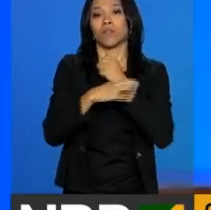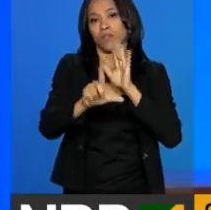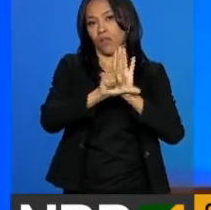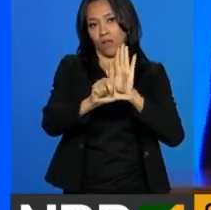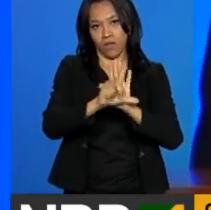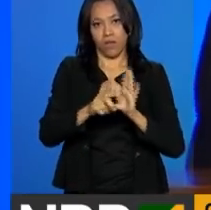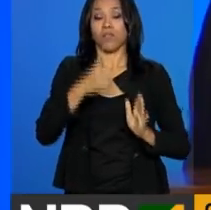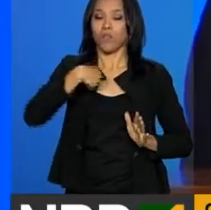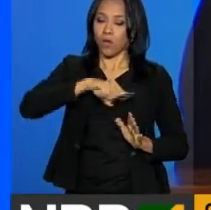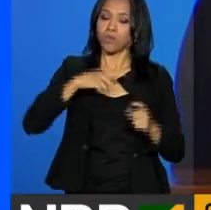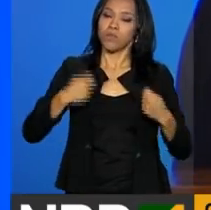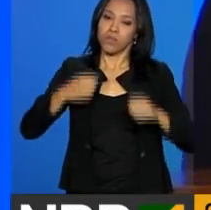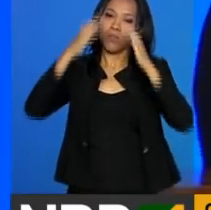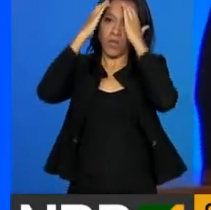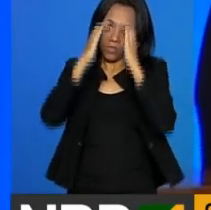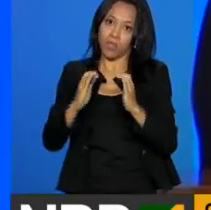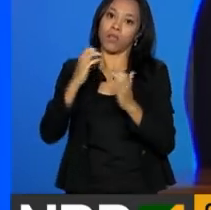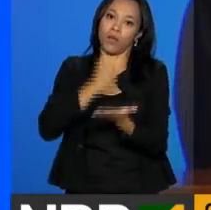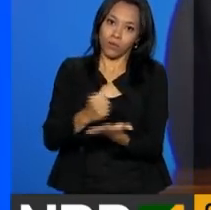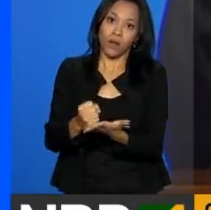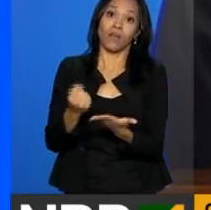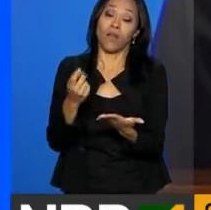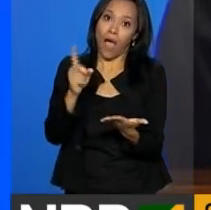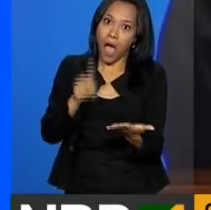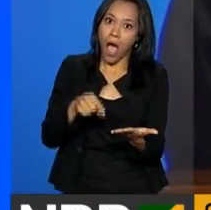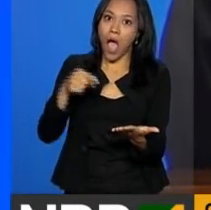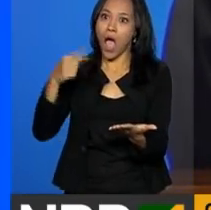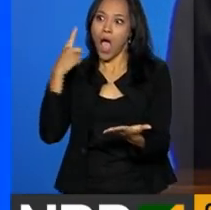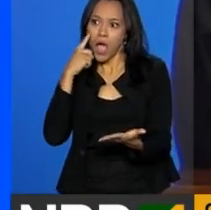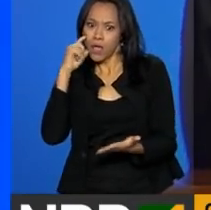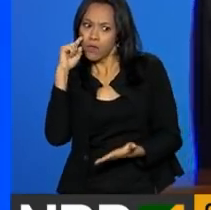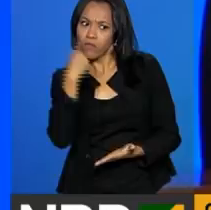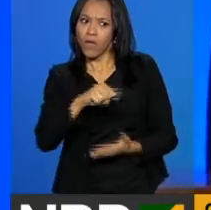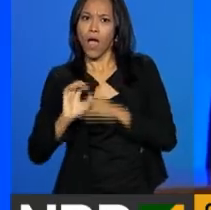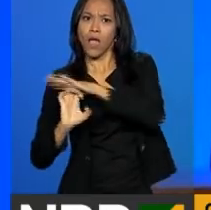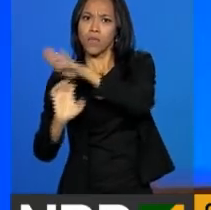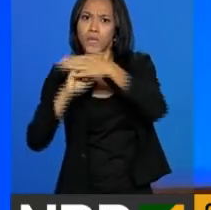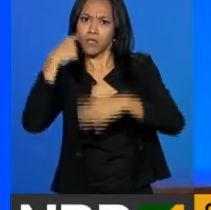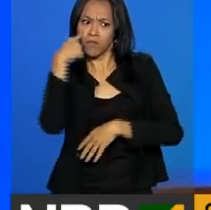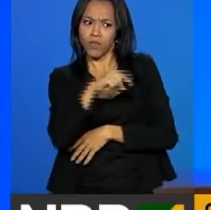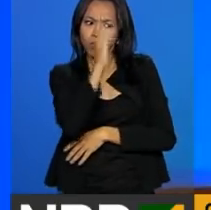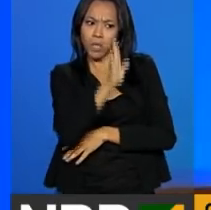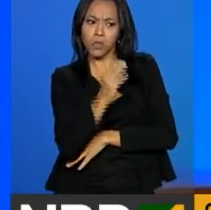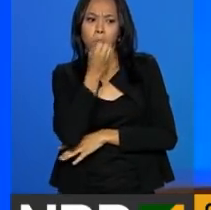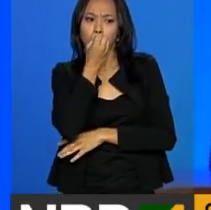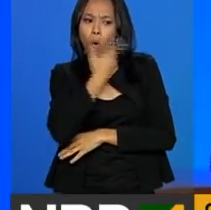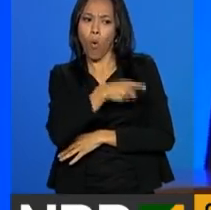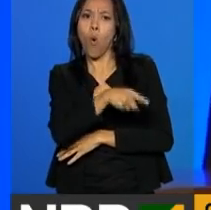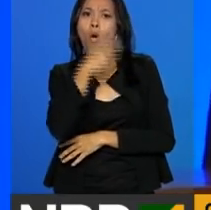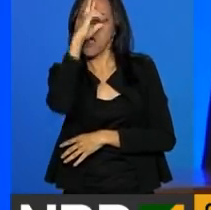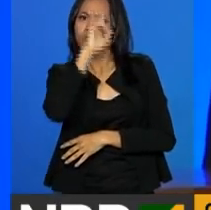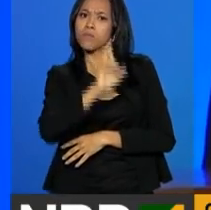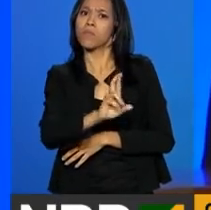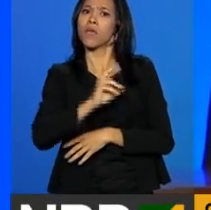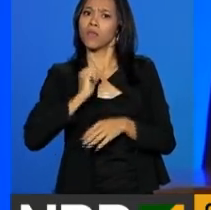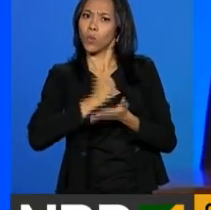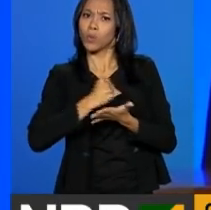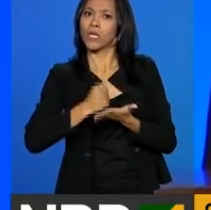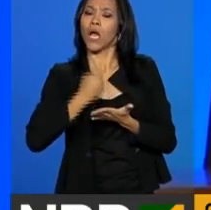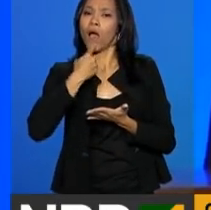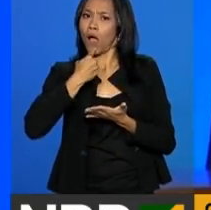cumprimos contratos é estagnar ao investidor a garantia para que ele venha tranquilamente investir